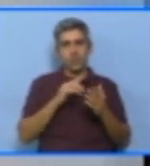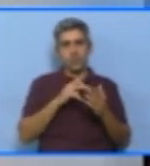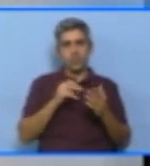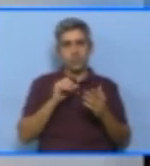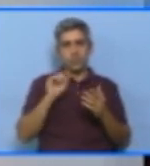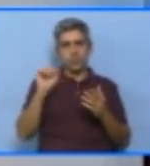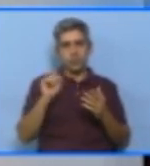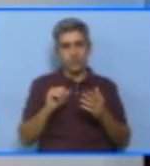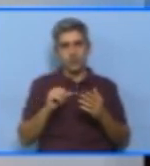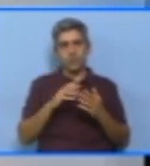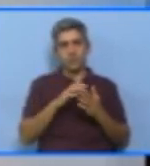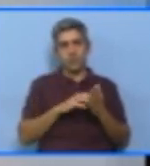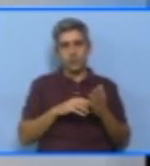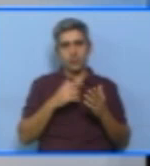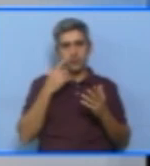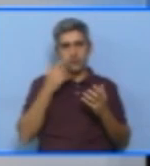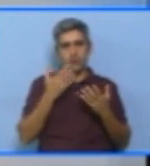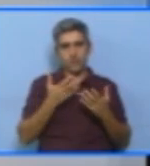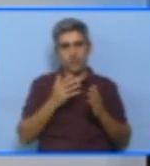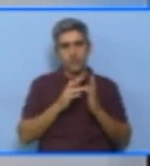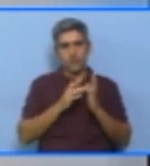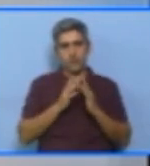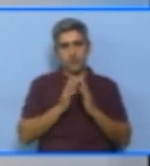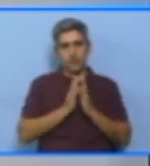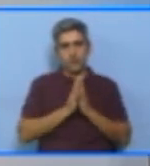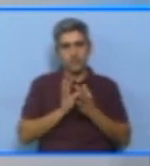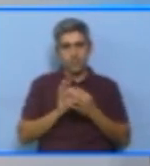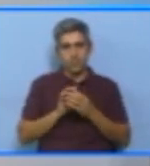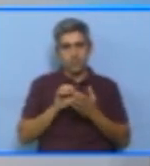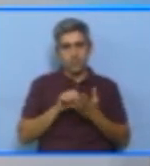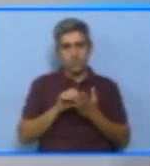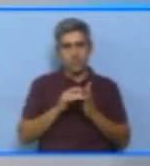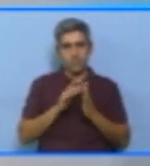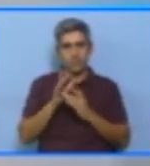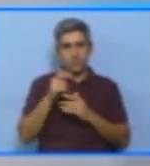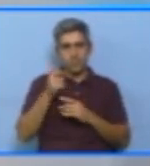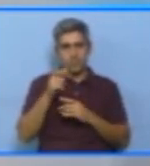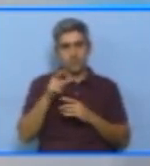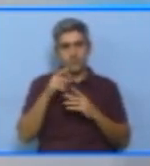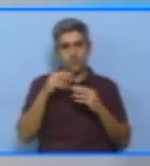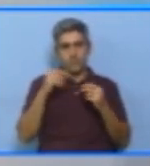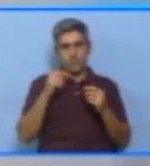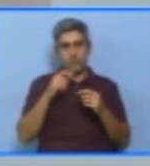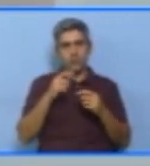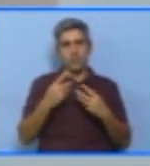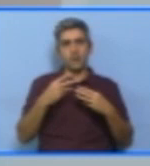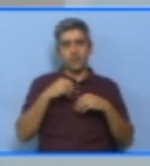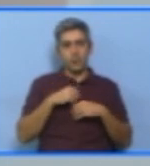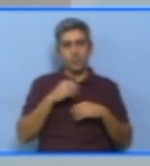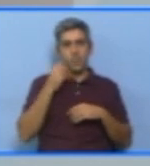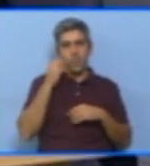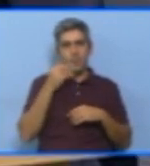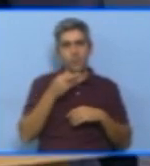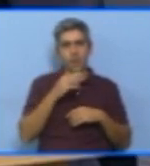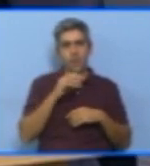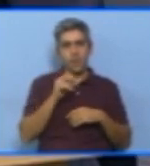textos paulinos. É um texto densamente cristológico. A centralidade está em Cristo e no seu mistério da encarnação. Como é que